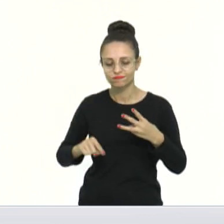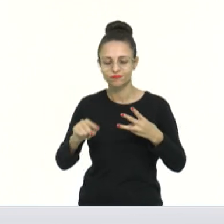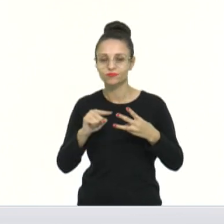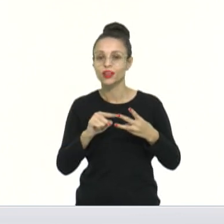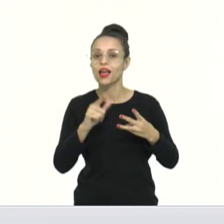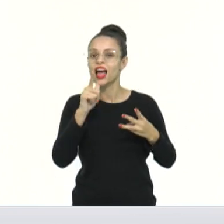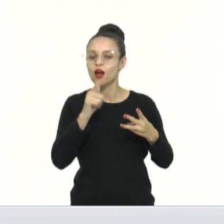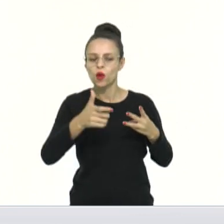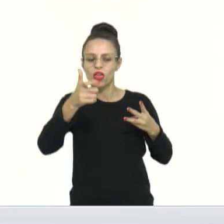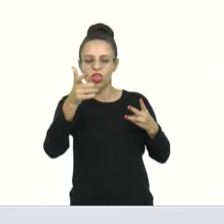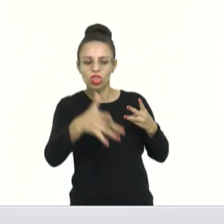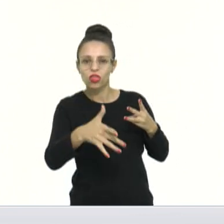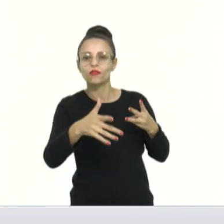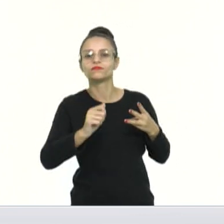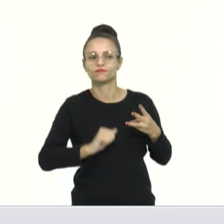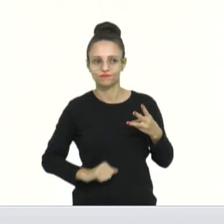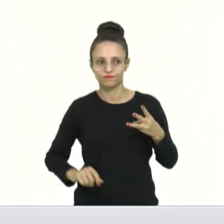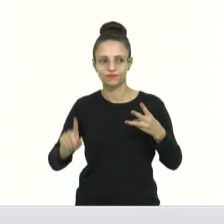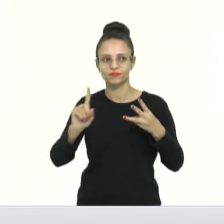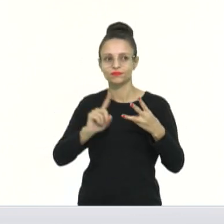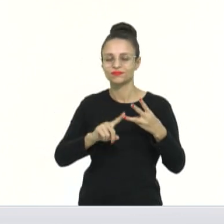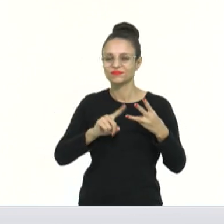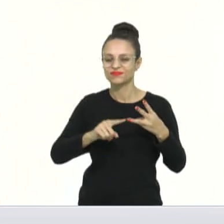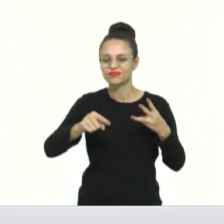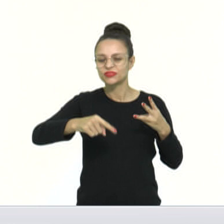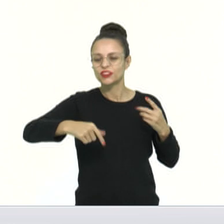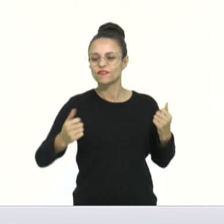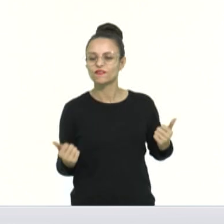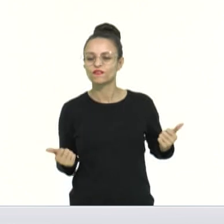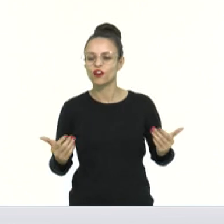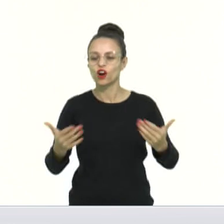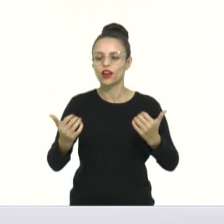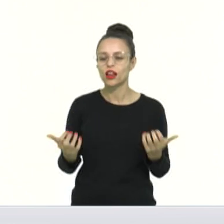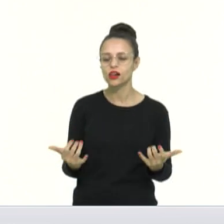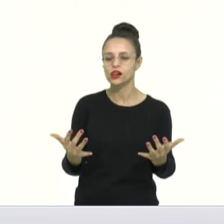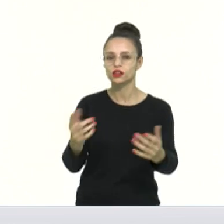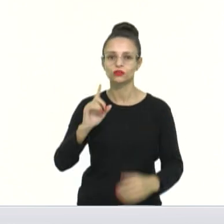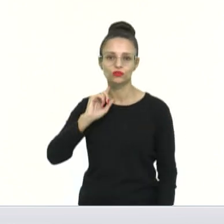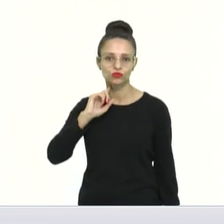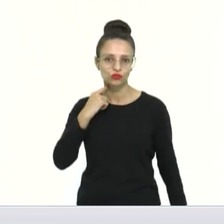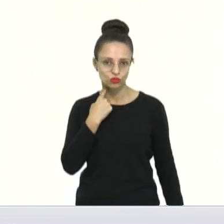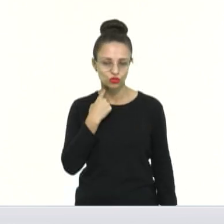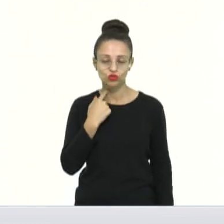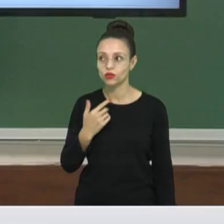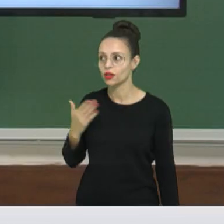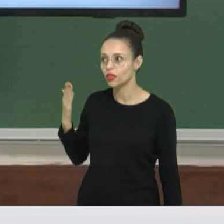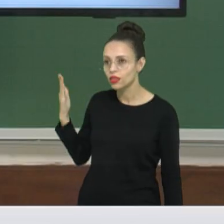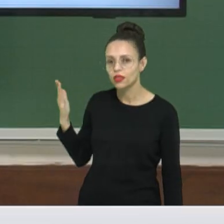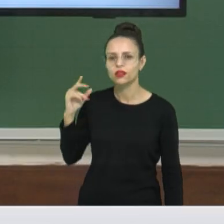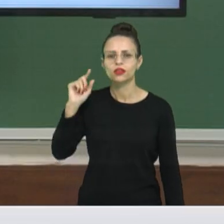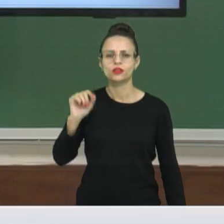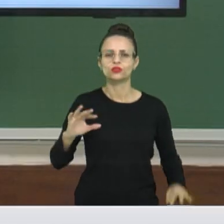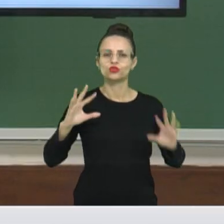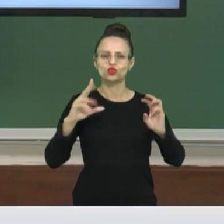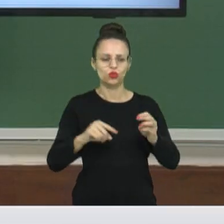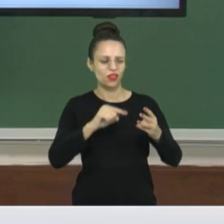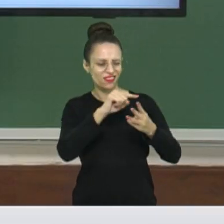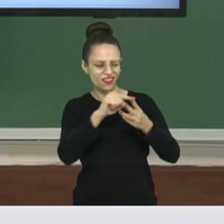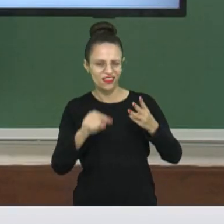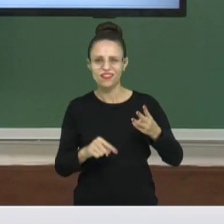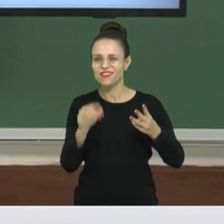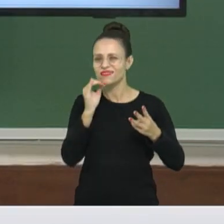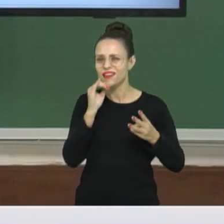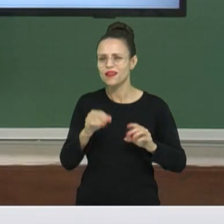água parada e quintal sujo, pessoal. Olha isso, é tudo o que o